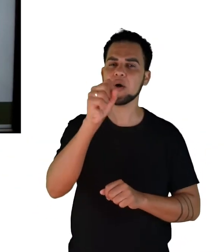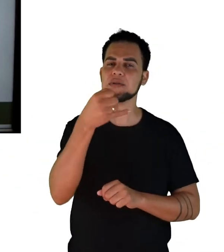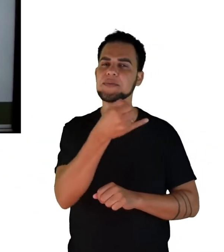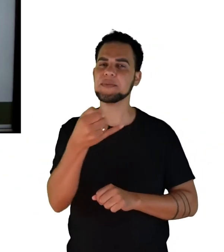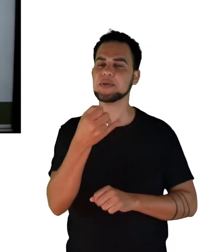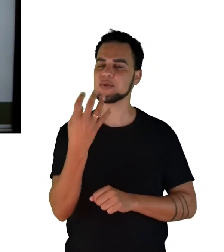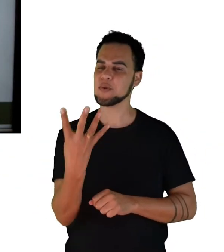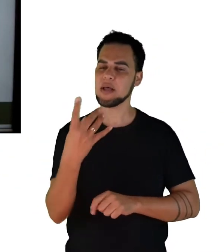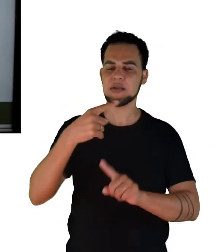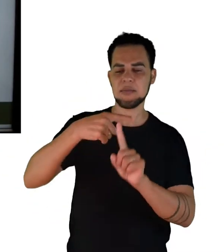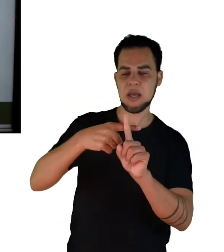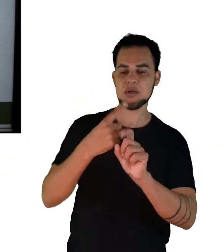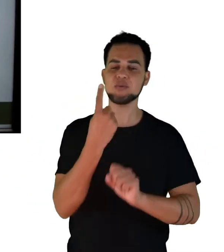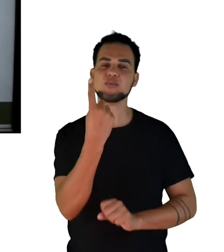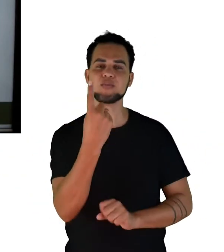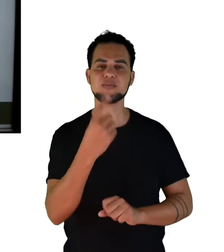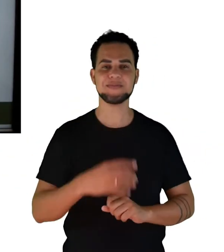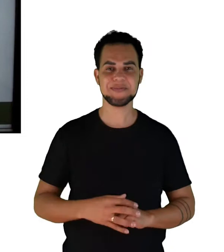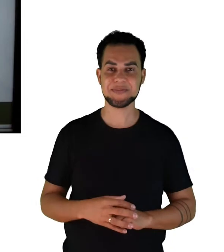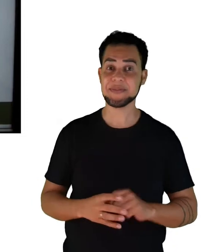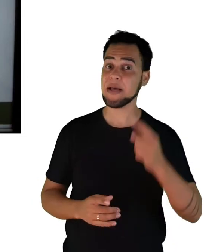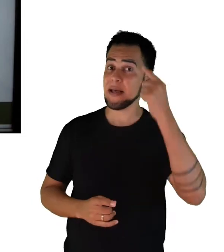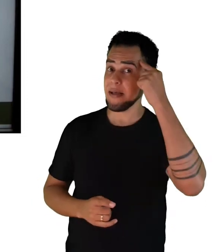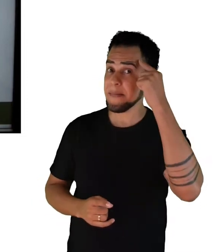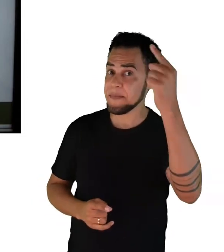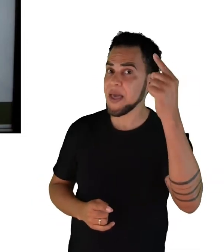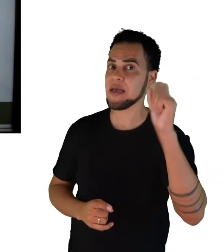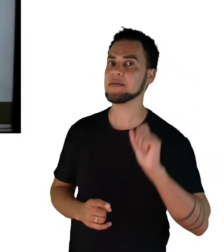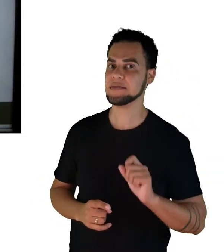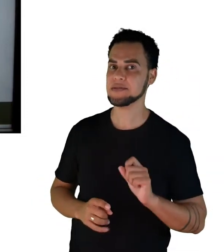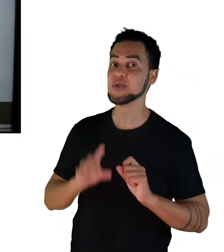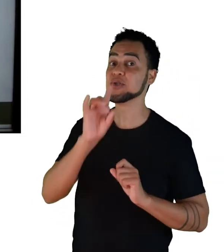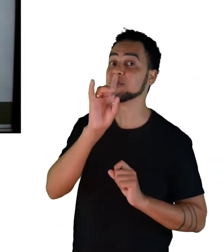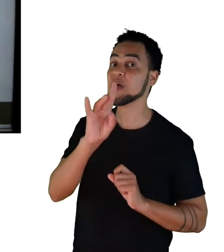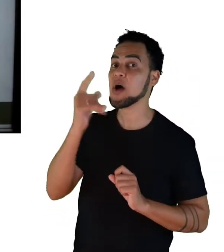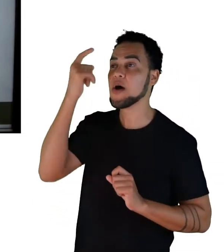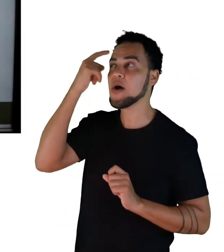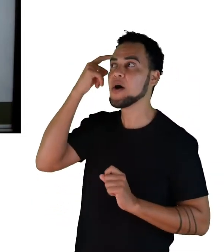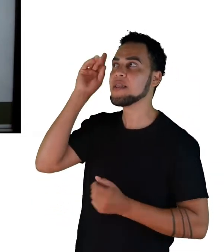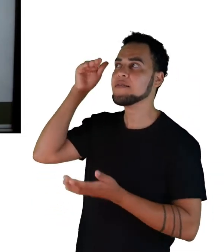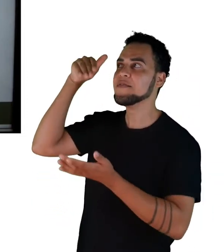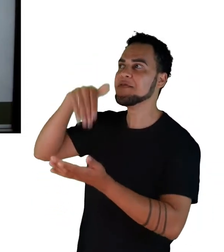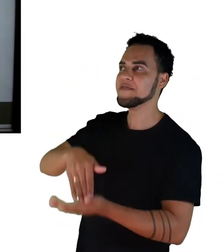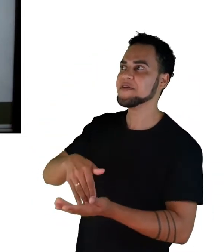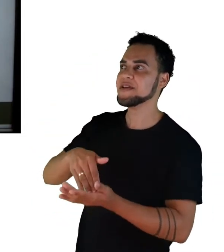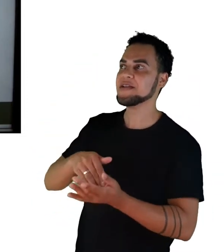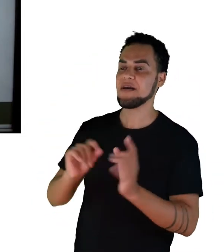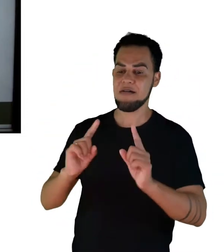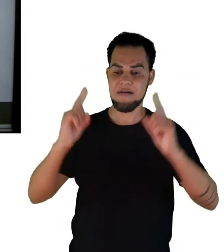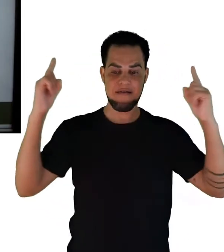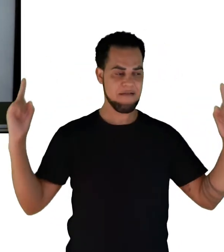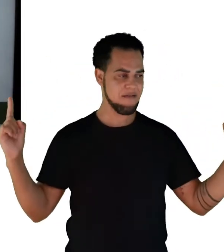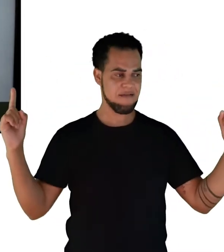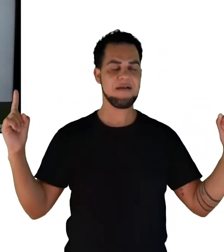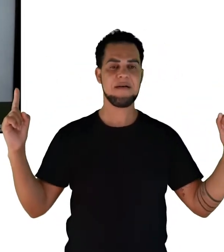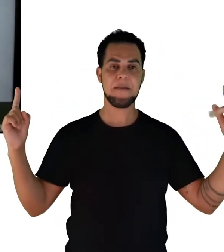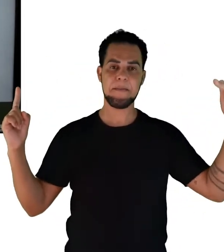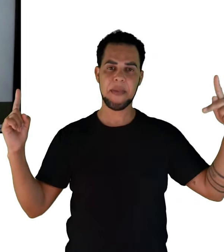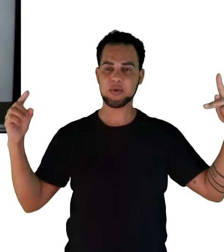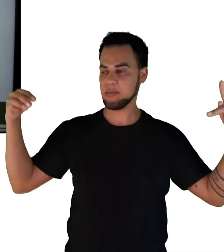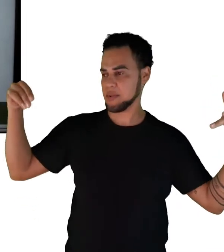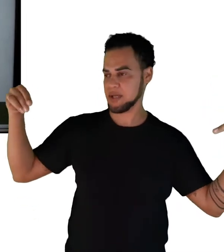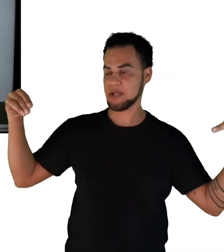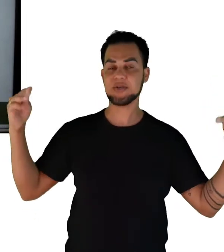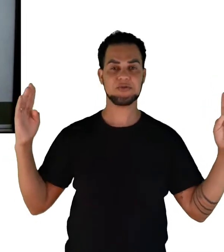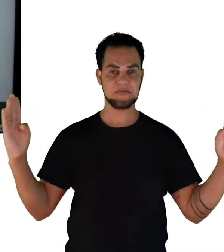4 mais 1. Veja só, porque eu estou pensando apenas na parte final aqui do extremo entre os dois, Pedro e Marineide, qualquer um dos